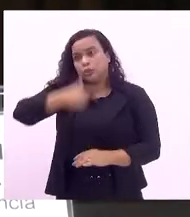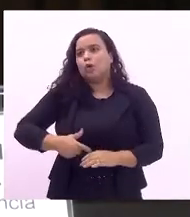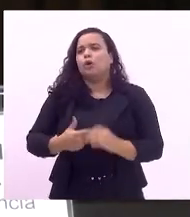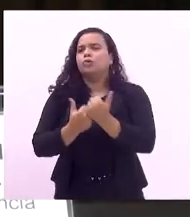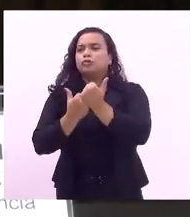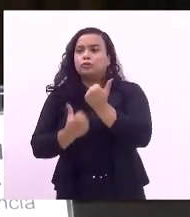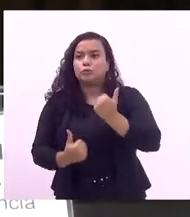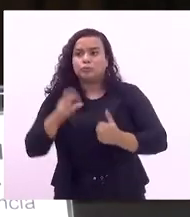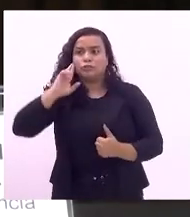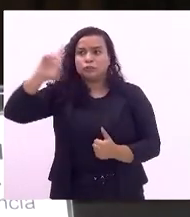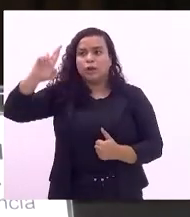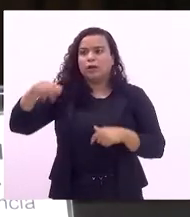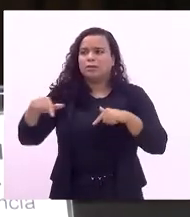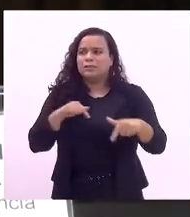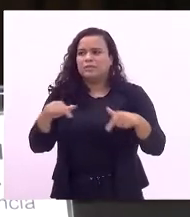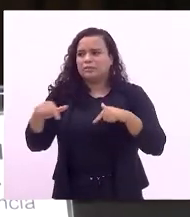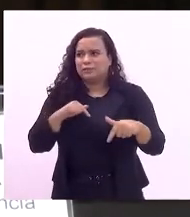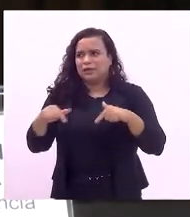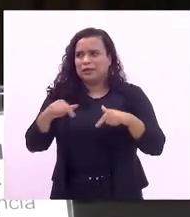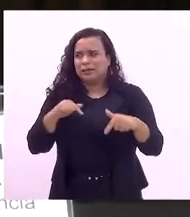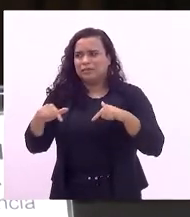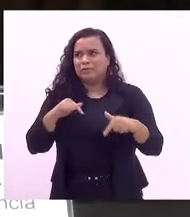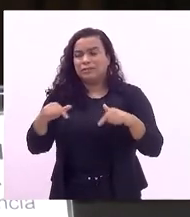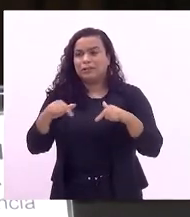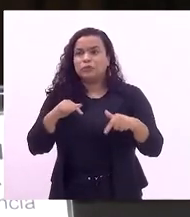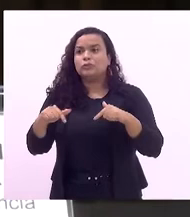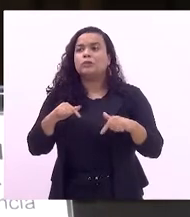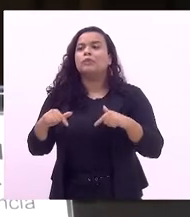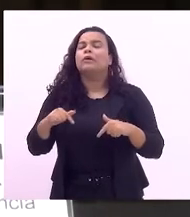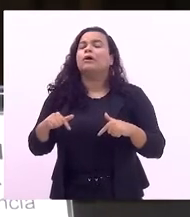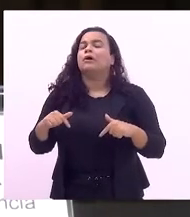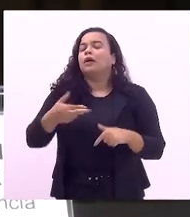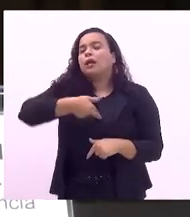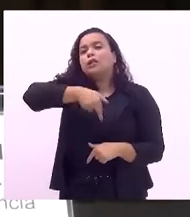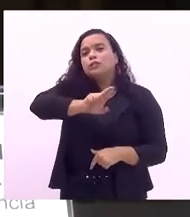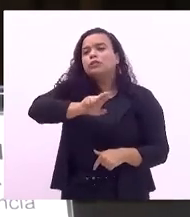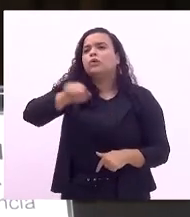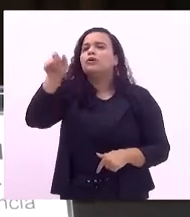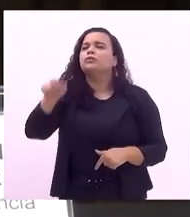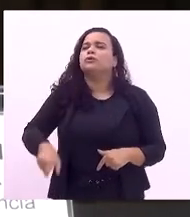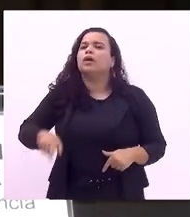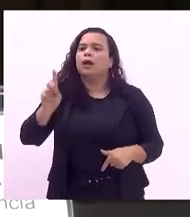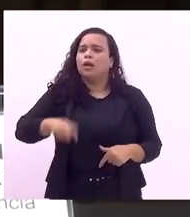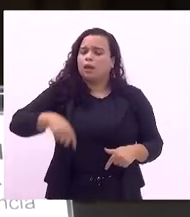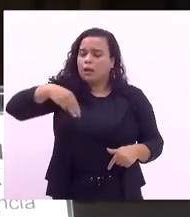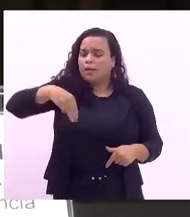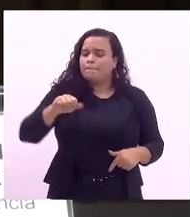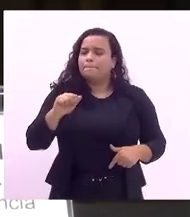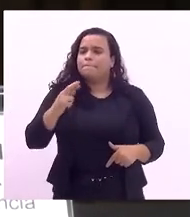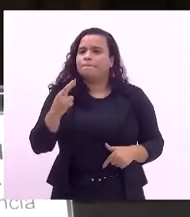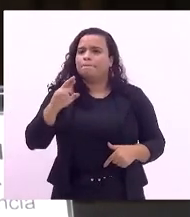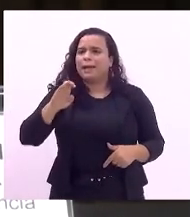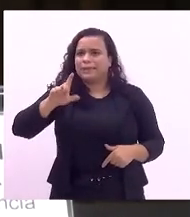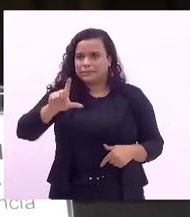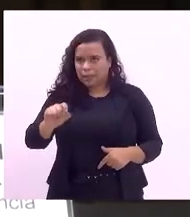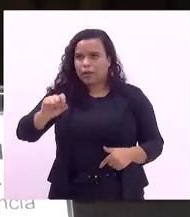lá da PMERJ do nosso chefe Coronel Marcelo de Assis Paiva é